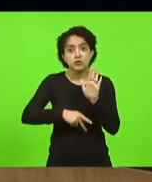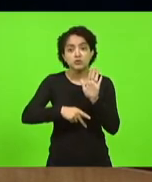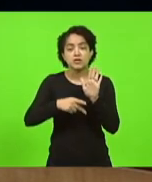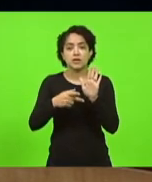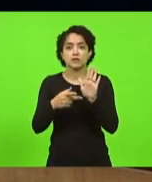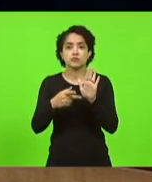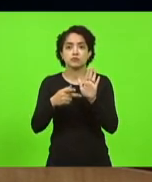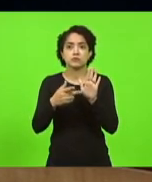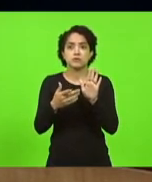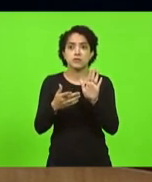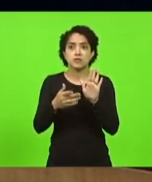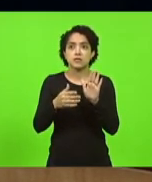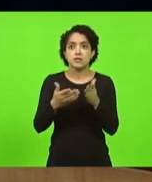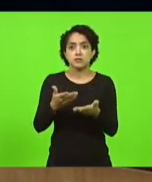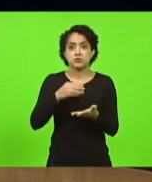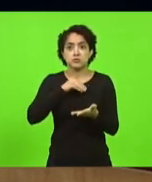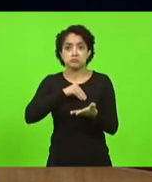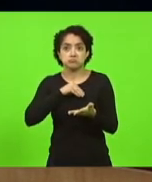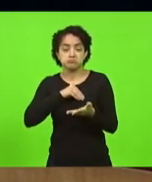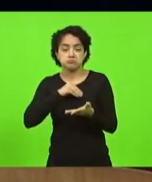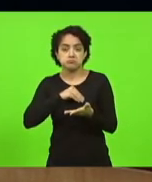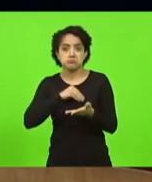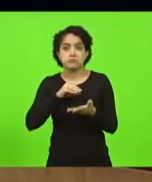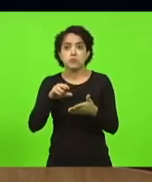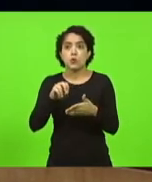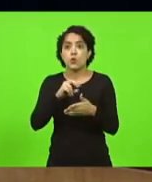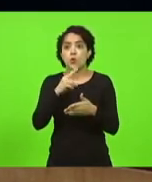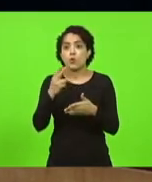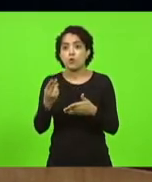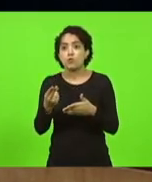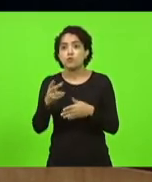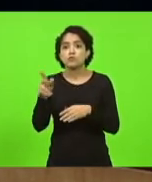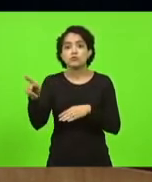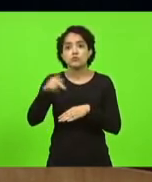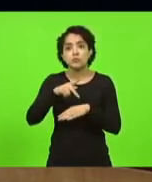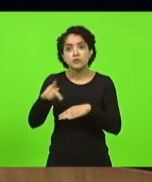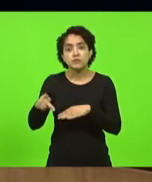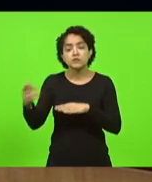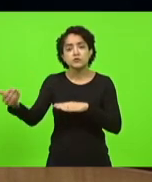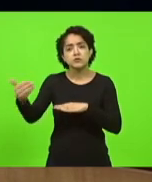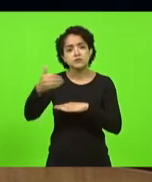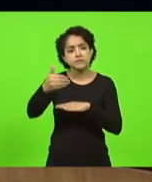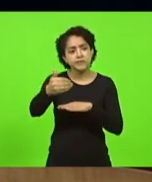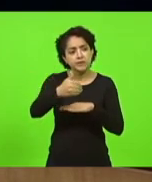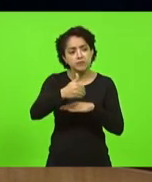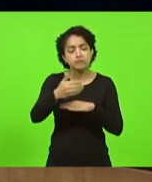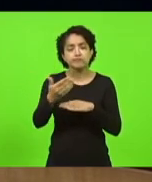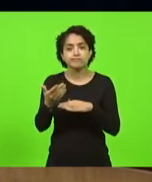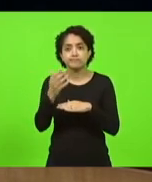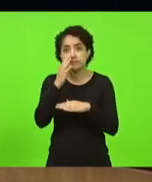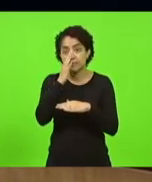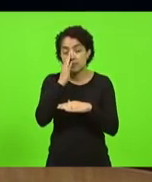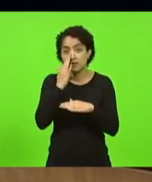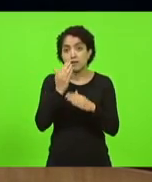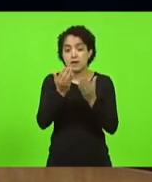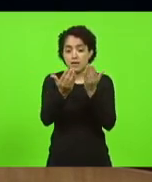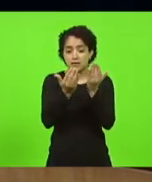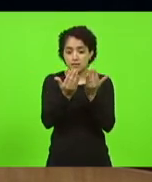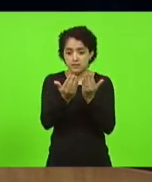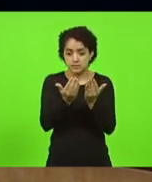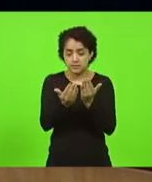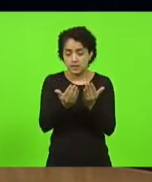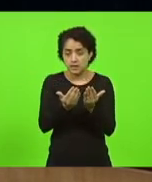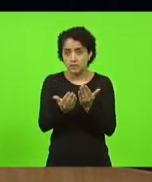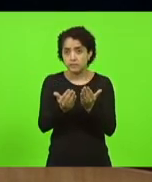servidores, ou mesmo quando os professores vinham em nosso gabinete, nós analisávamos a